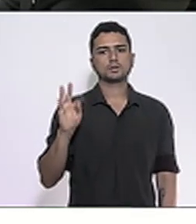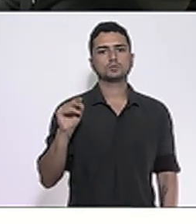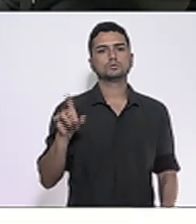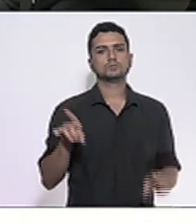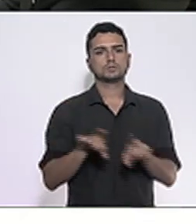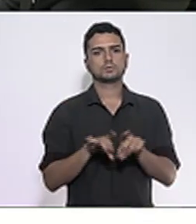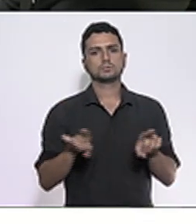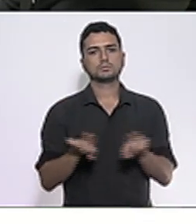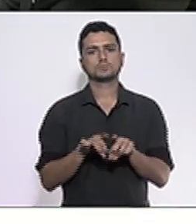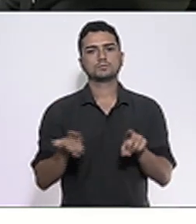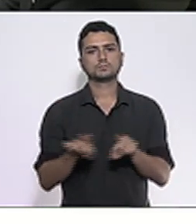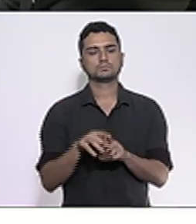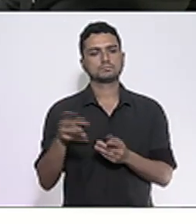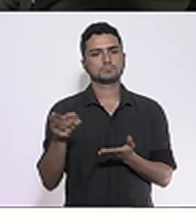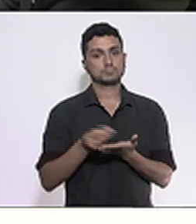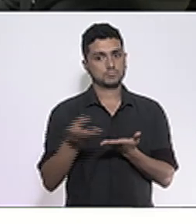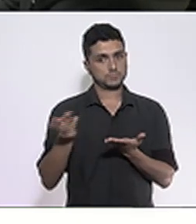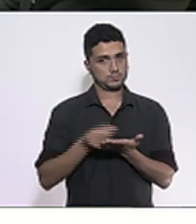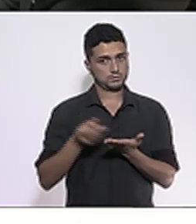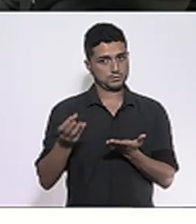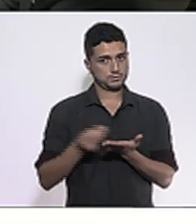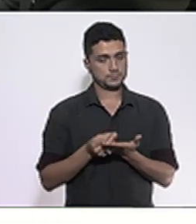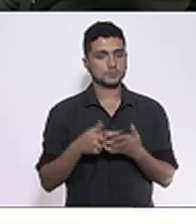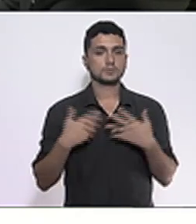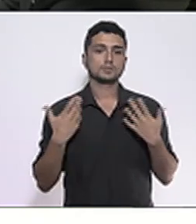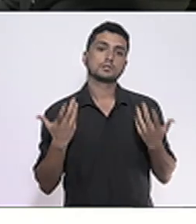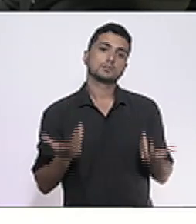da arrecadação. Então,